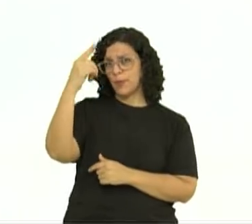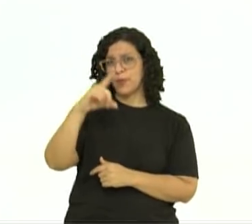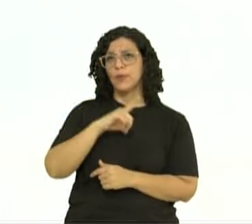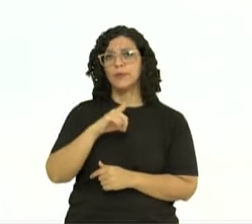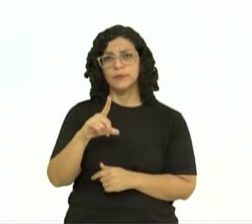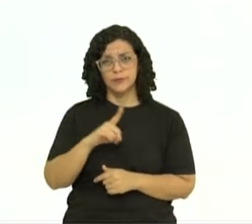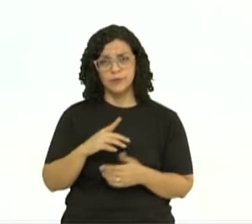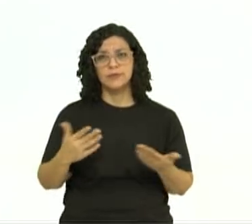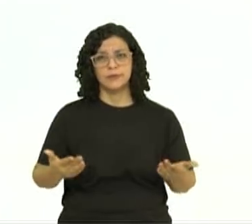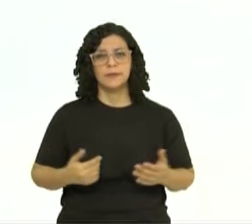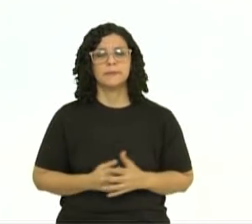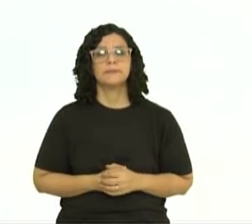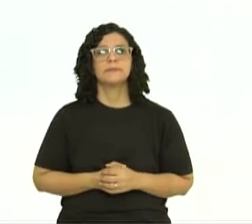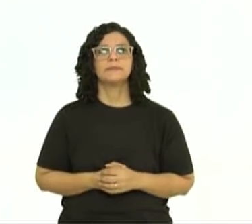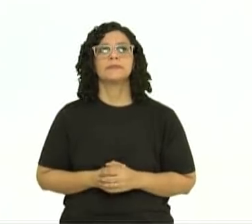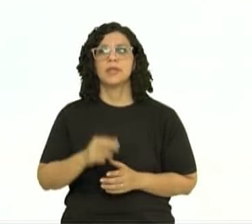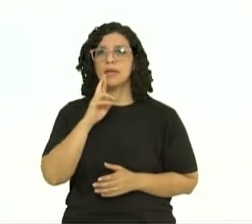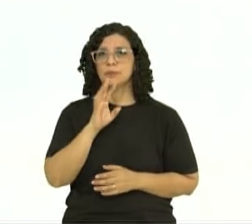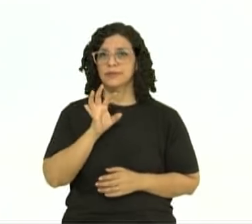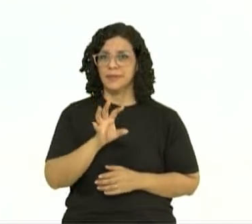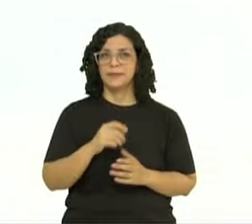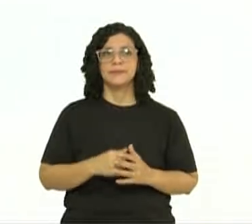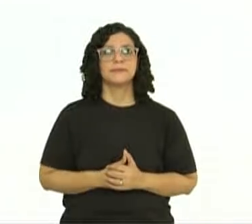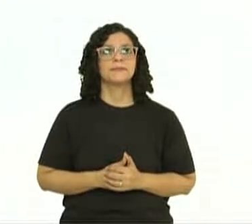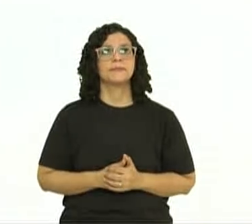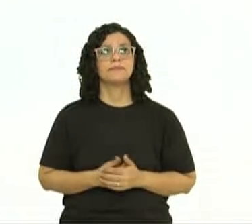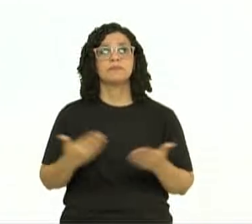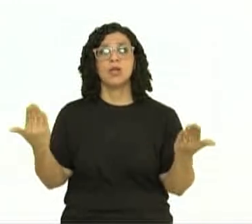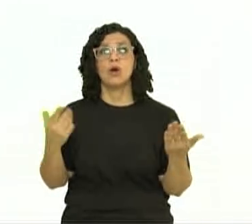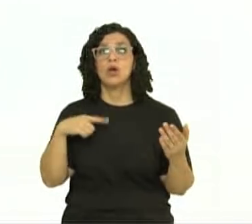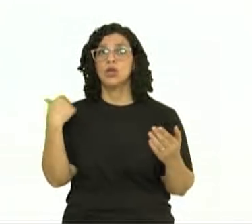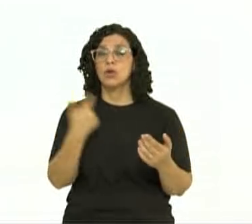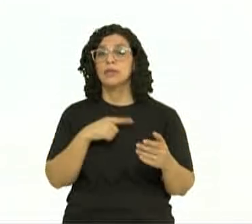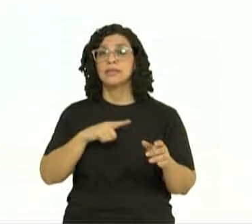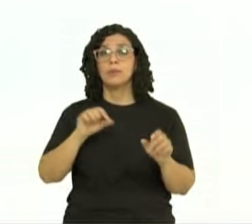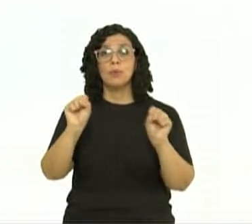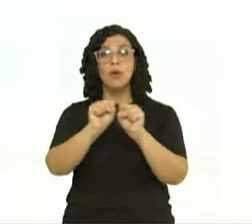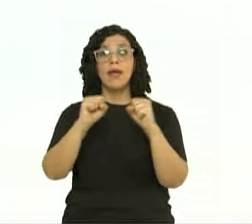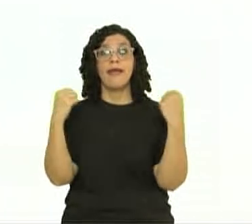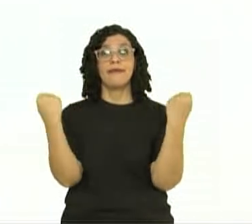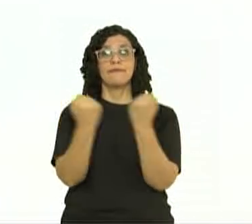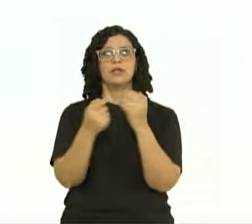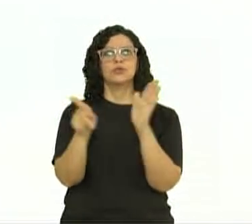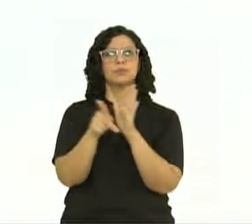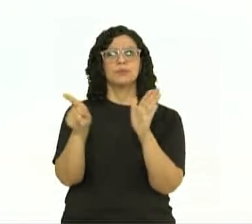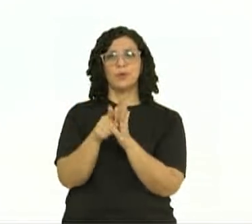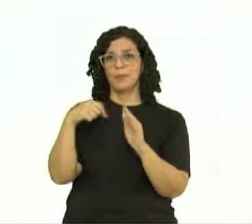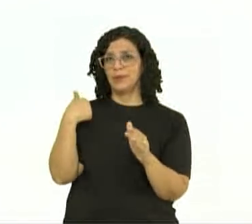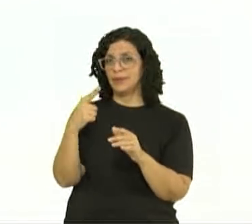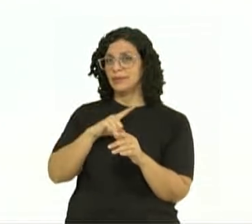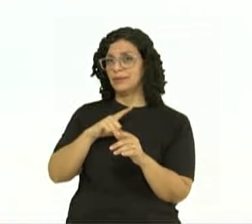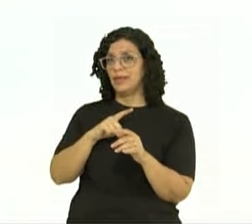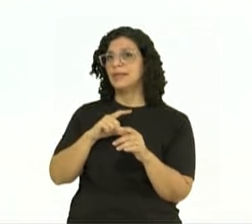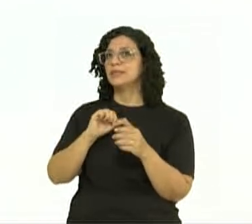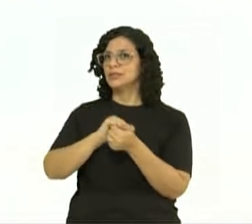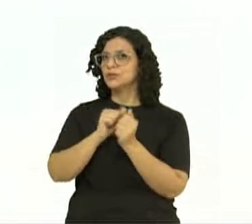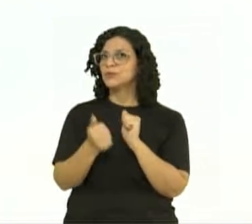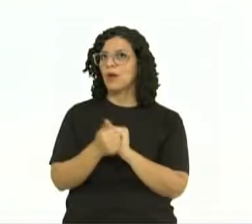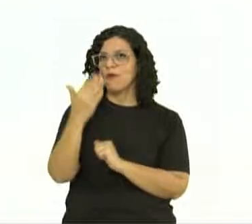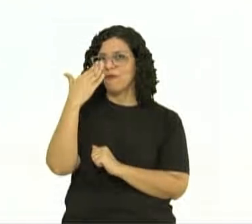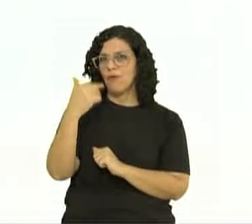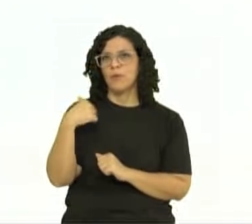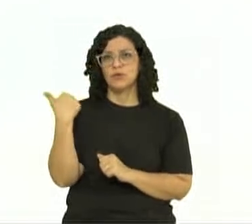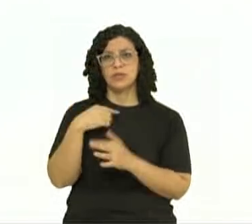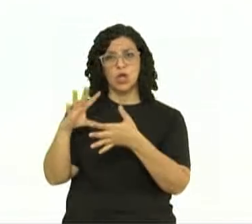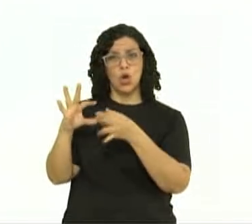para se jogar. Então a resposta está aqui para vocês. E dentro dos esportes de invasão, nós falamos lá das Olimpíadas, né? Mas só que saindo